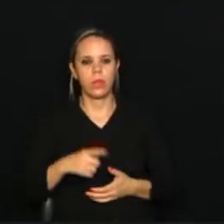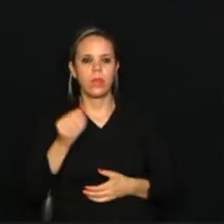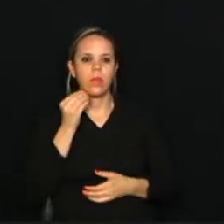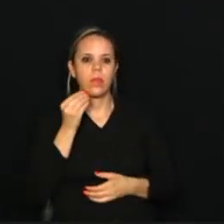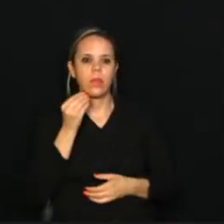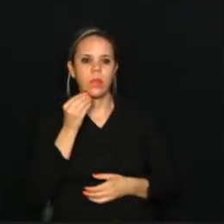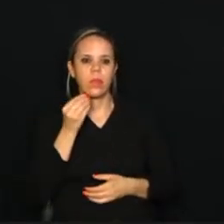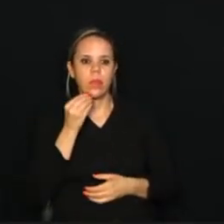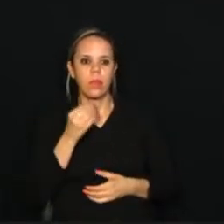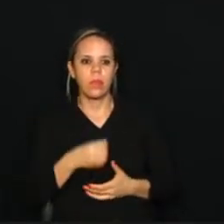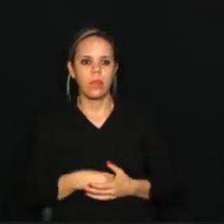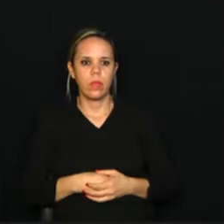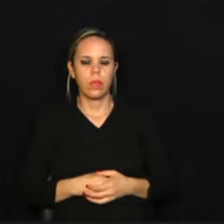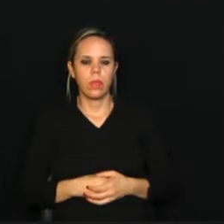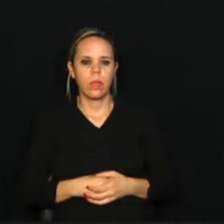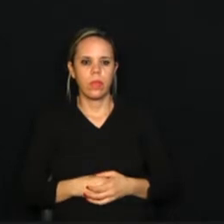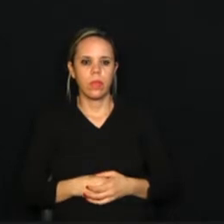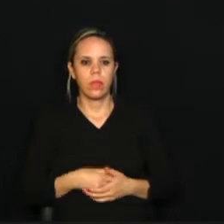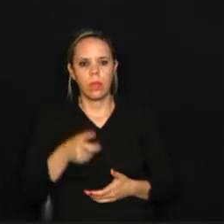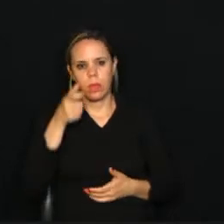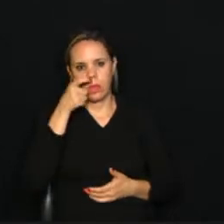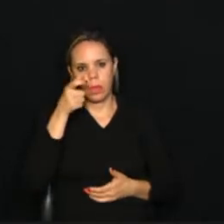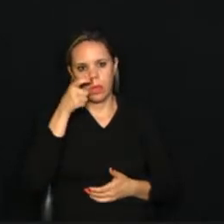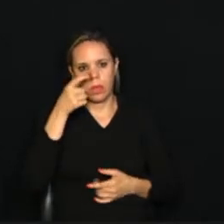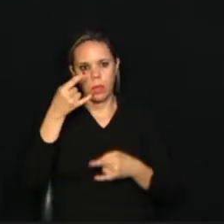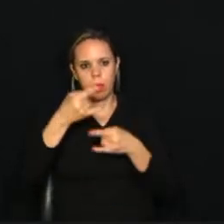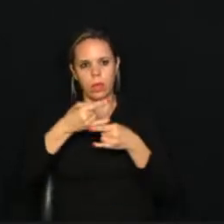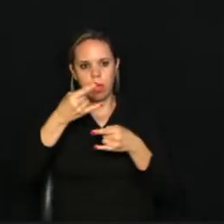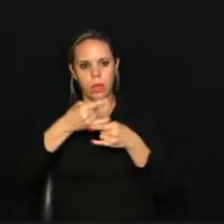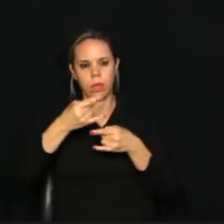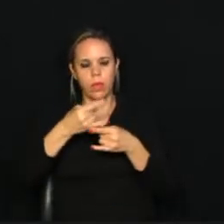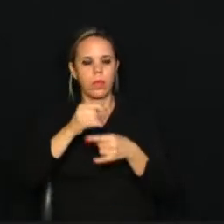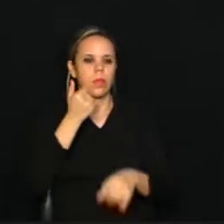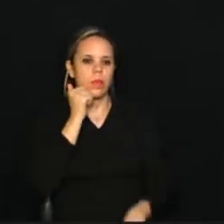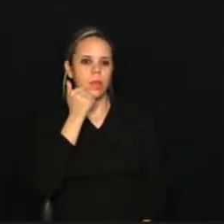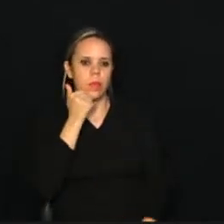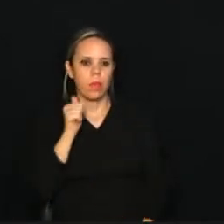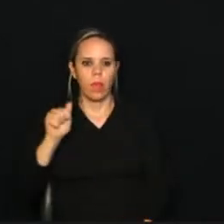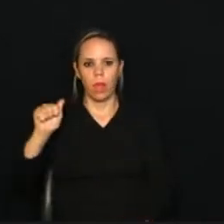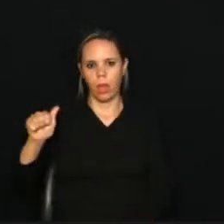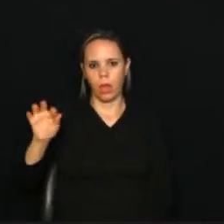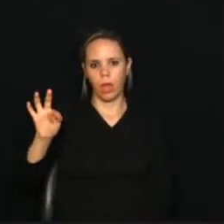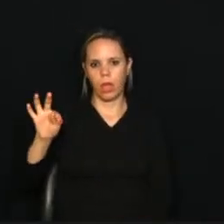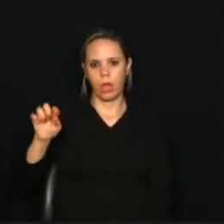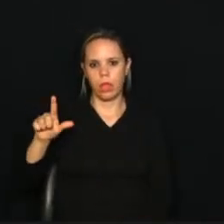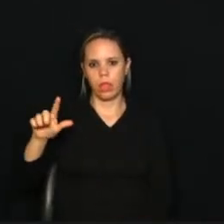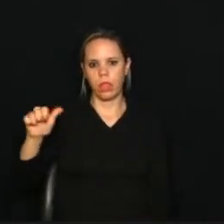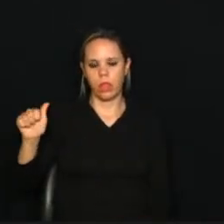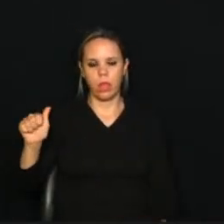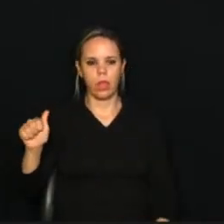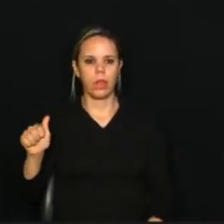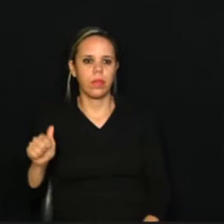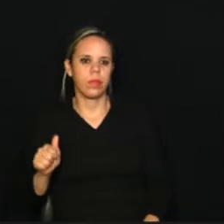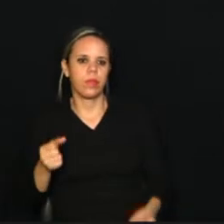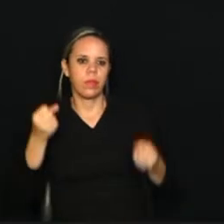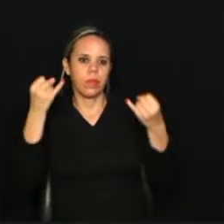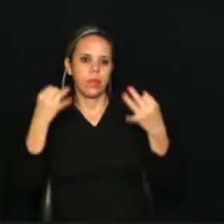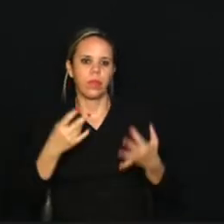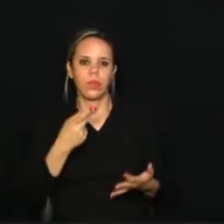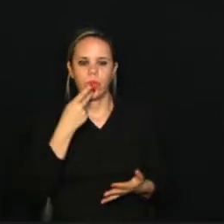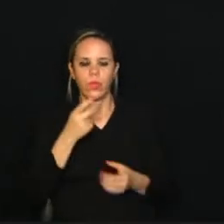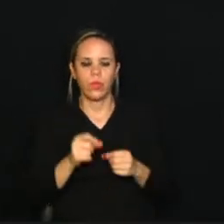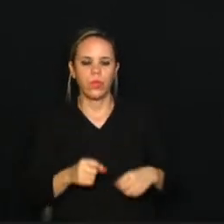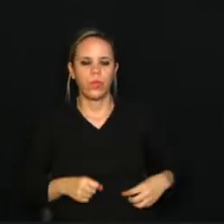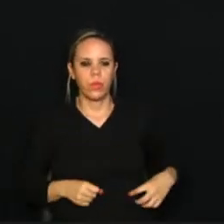oportunidade de assistir a uma live do cientista Átila Yamarino, onde ele coloca, não é,